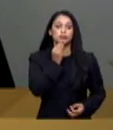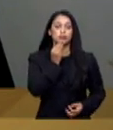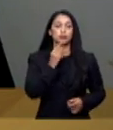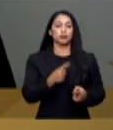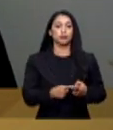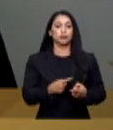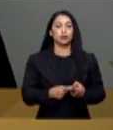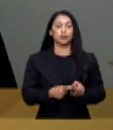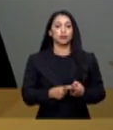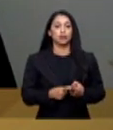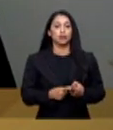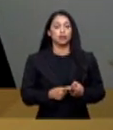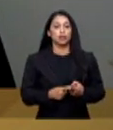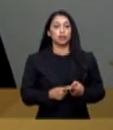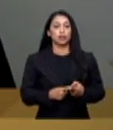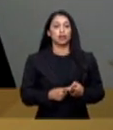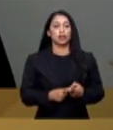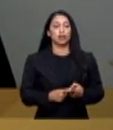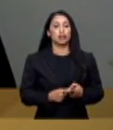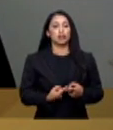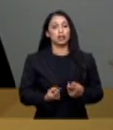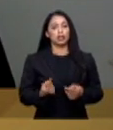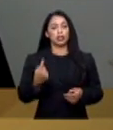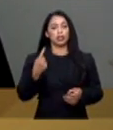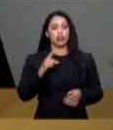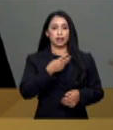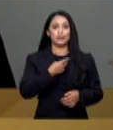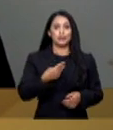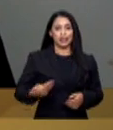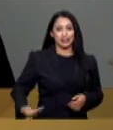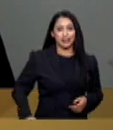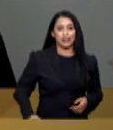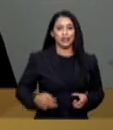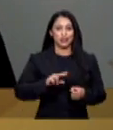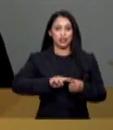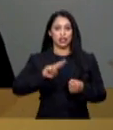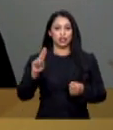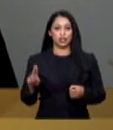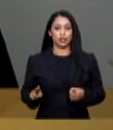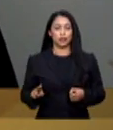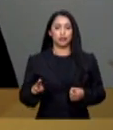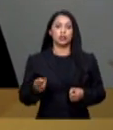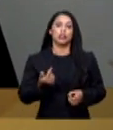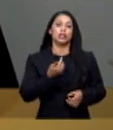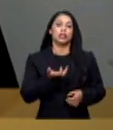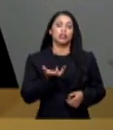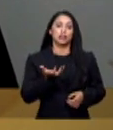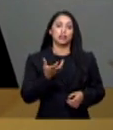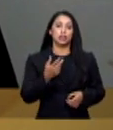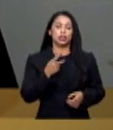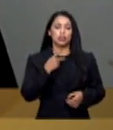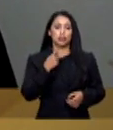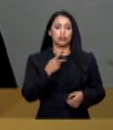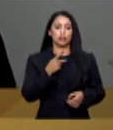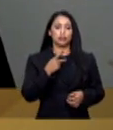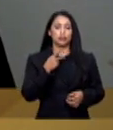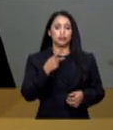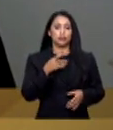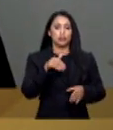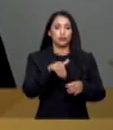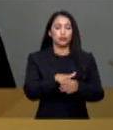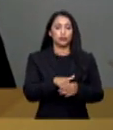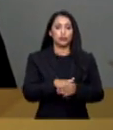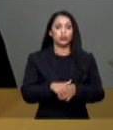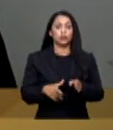ocasião, ministro da Advocacia Geral da União. Mas eu não queria deixar de fazer essa referência antes do voto de Sua Excelência,